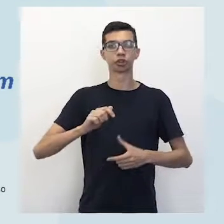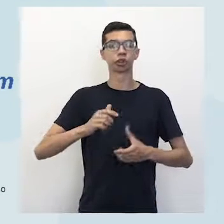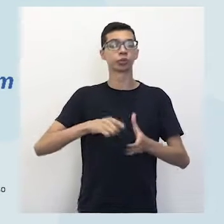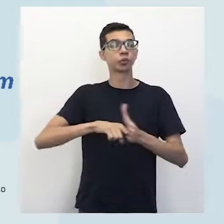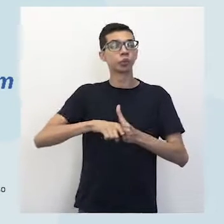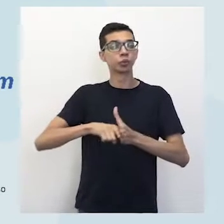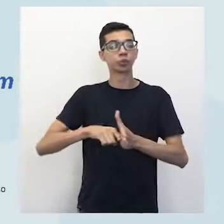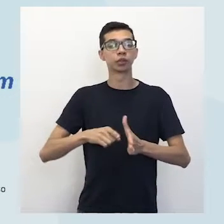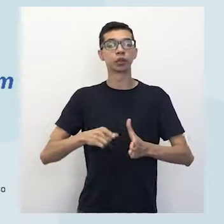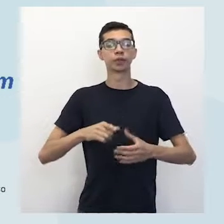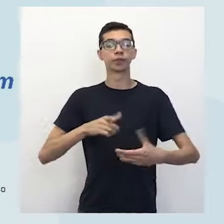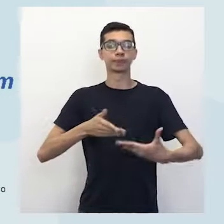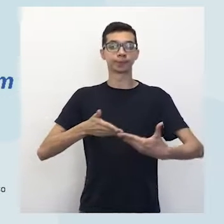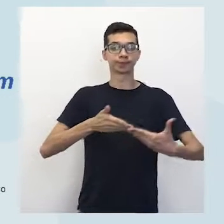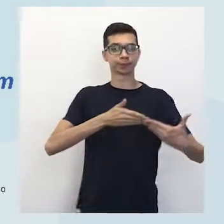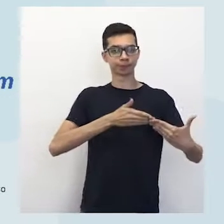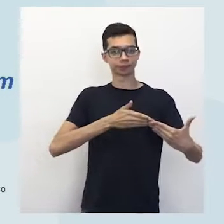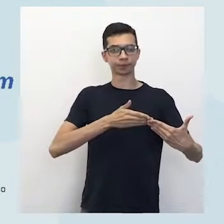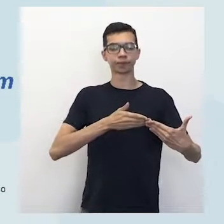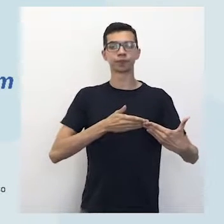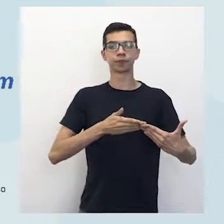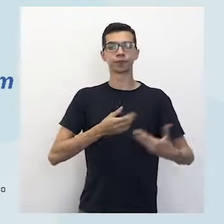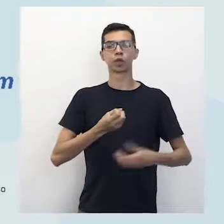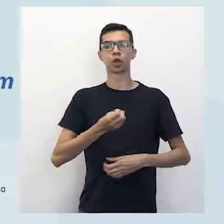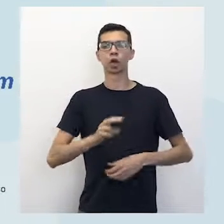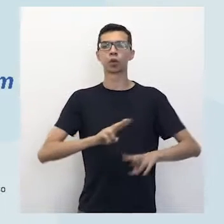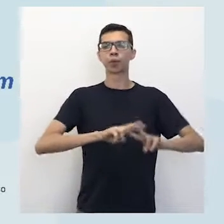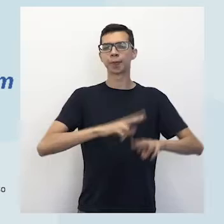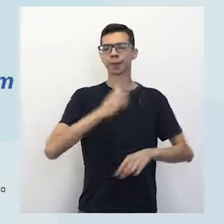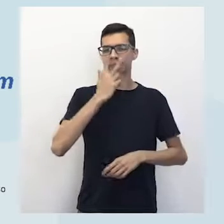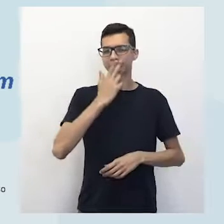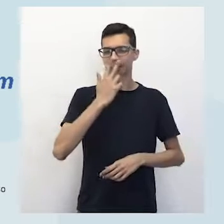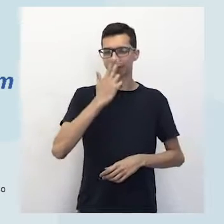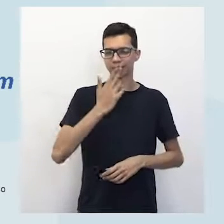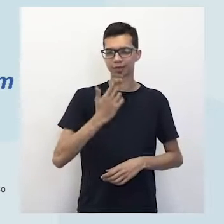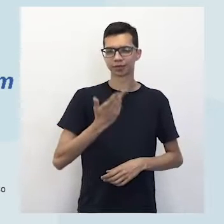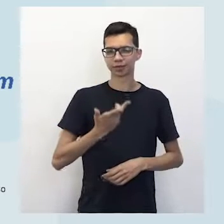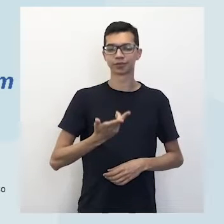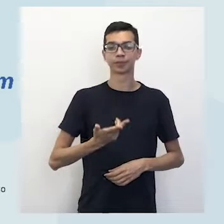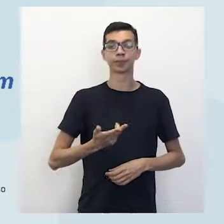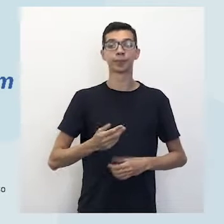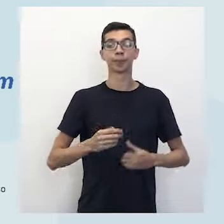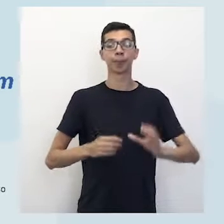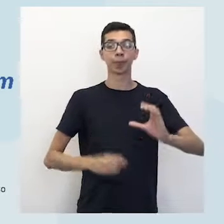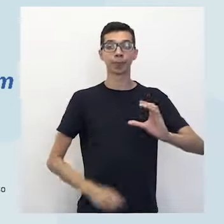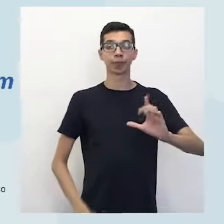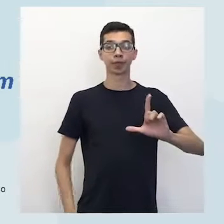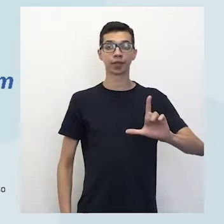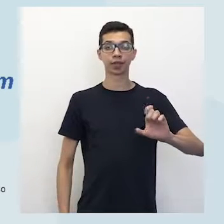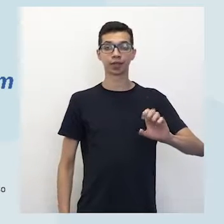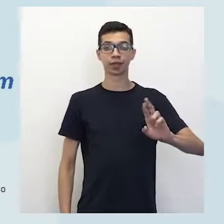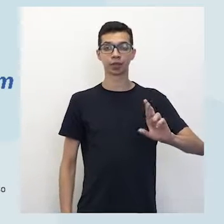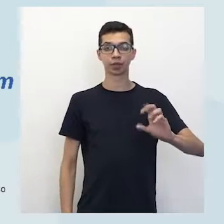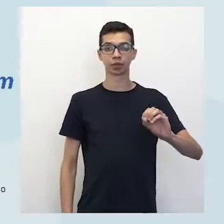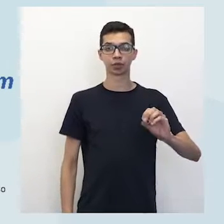reclusão ou semi-reclusão. Era uma função desse clero regular a questão aí da produção das